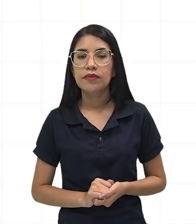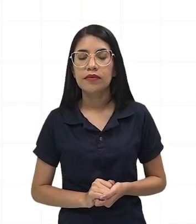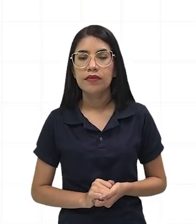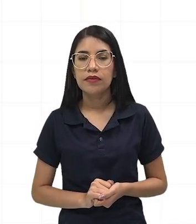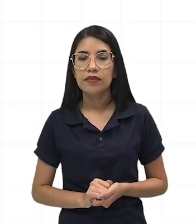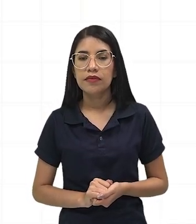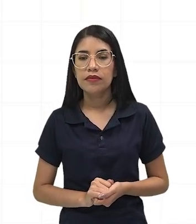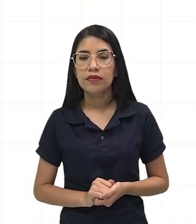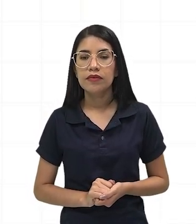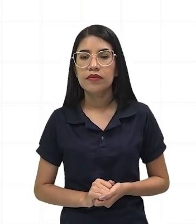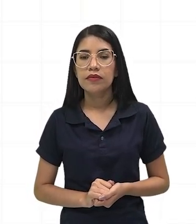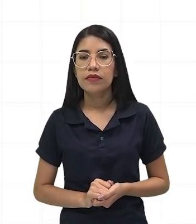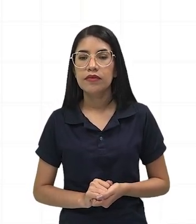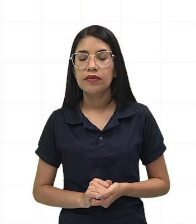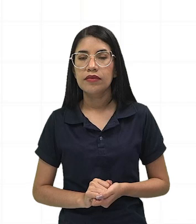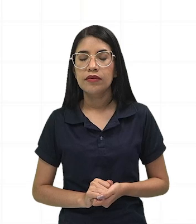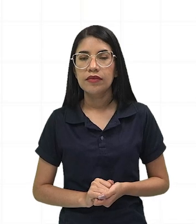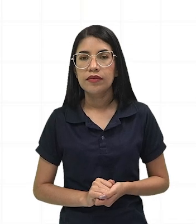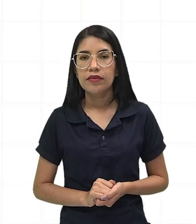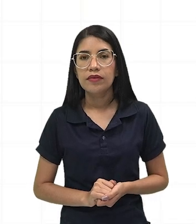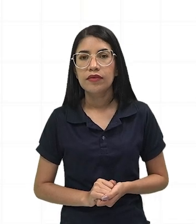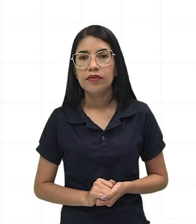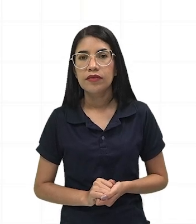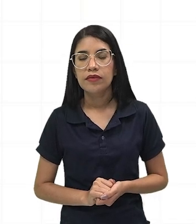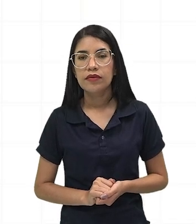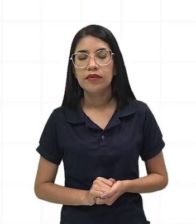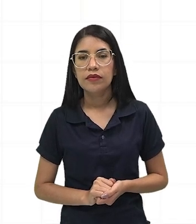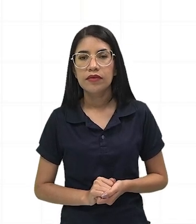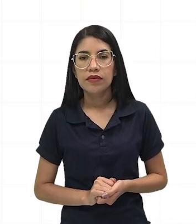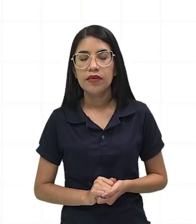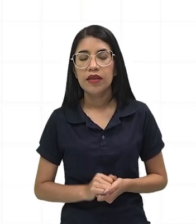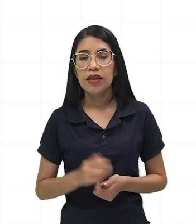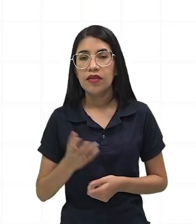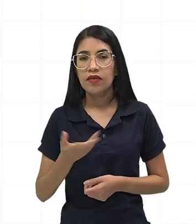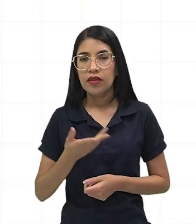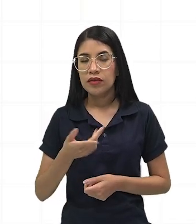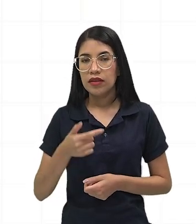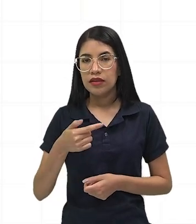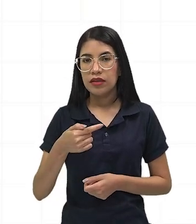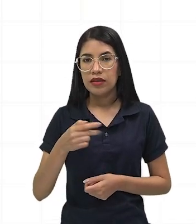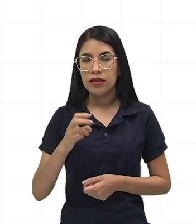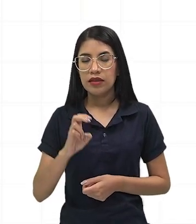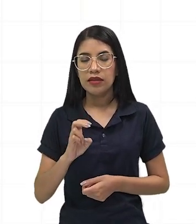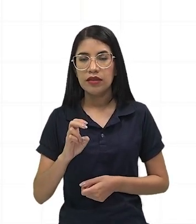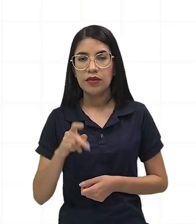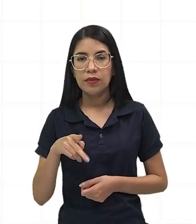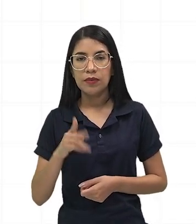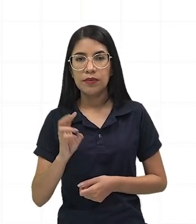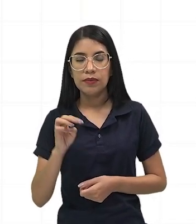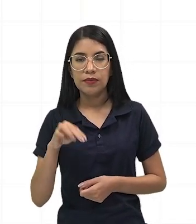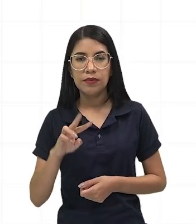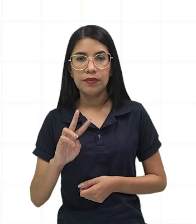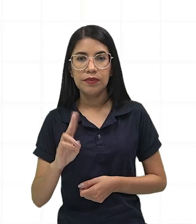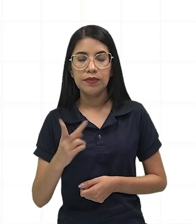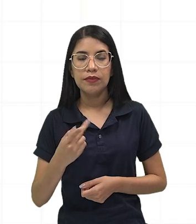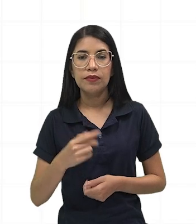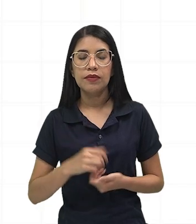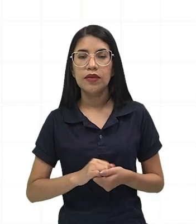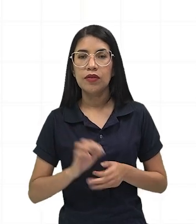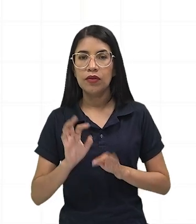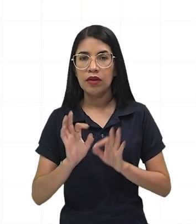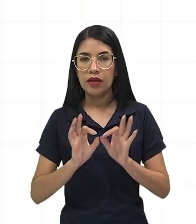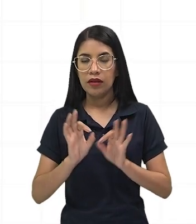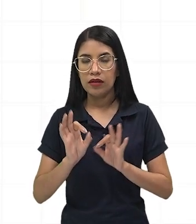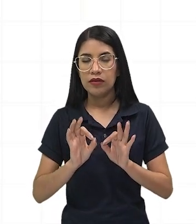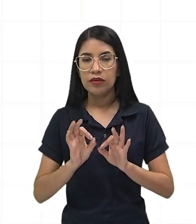e agora a velocidade foi para 75 km por hora. Então você monta, olha lá. Quando você